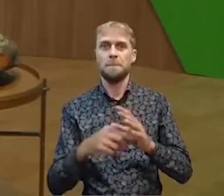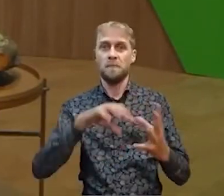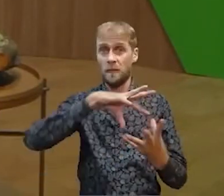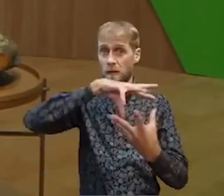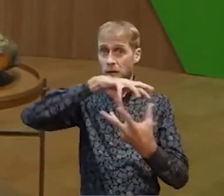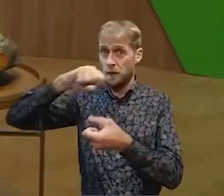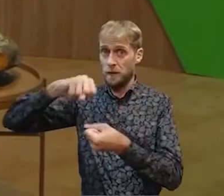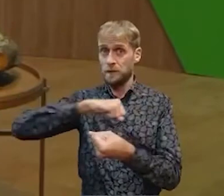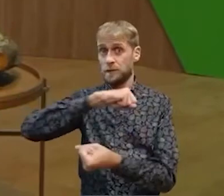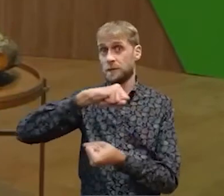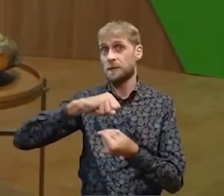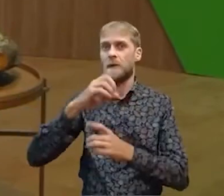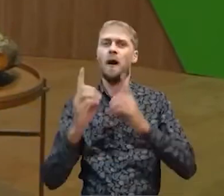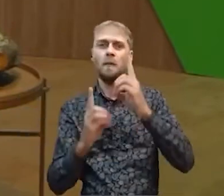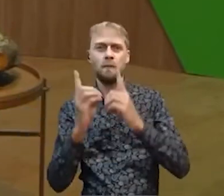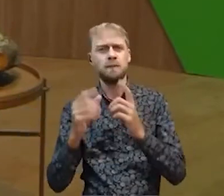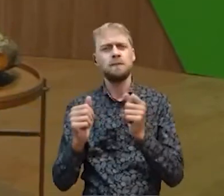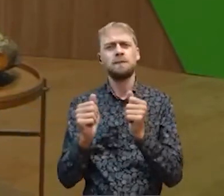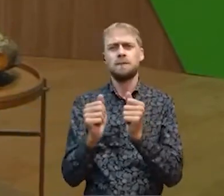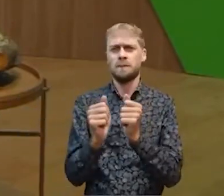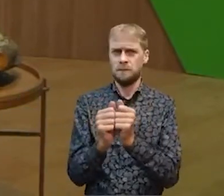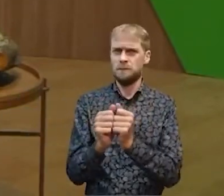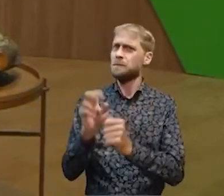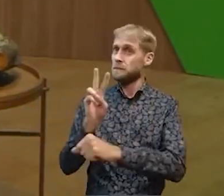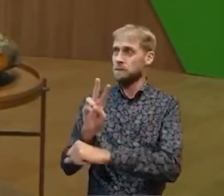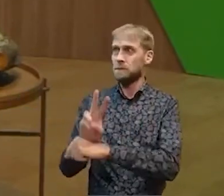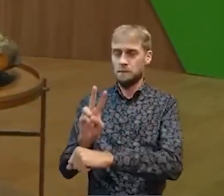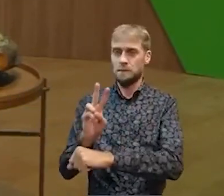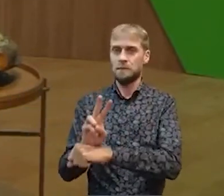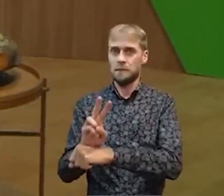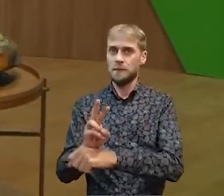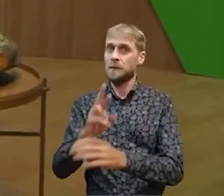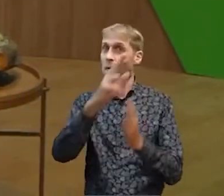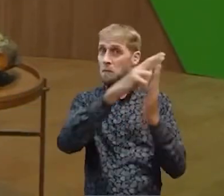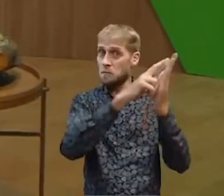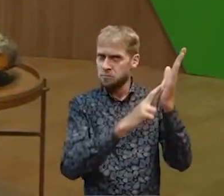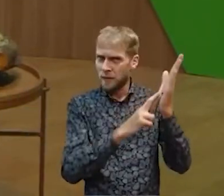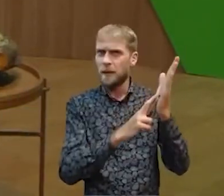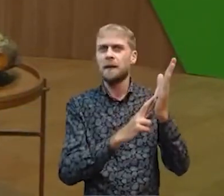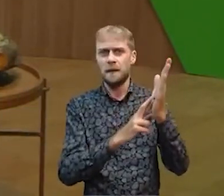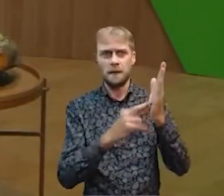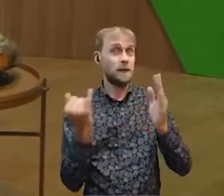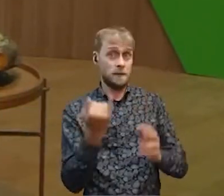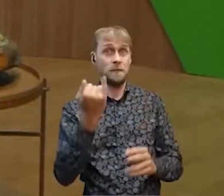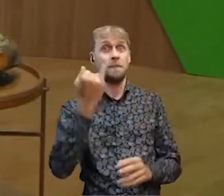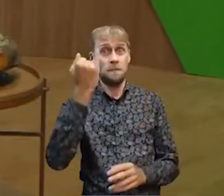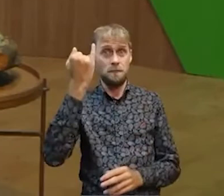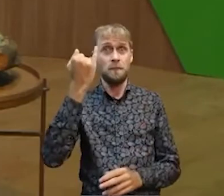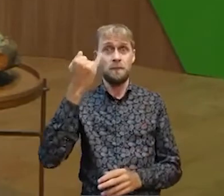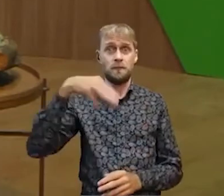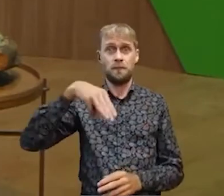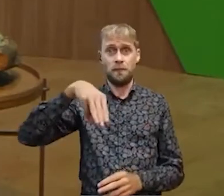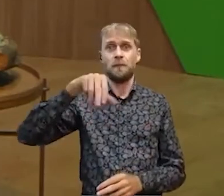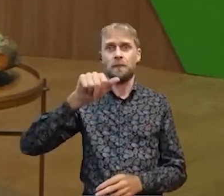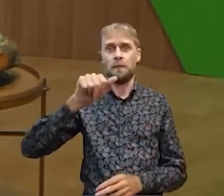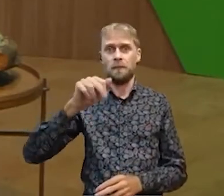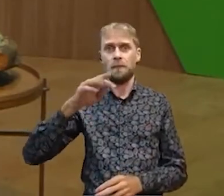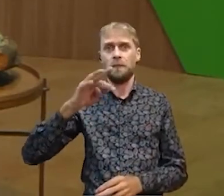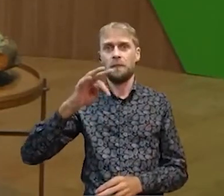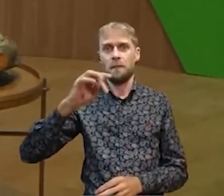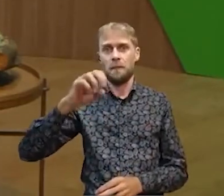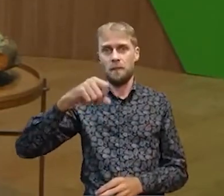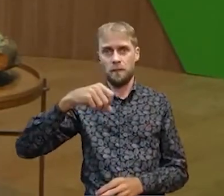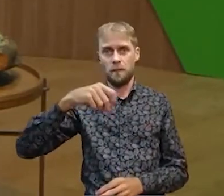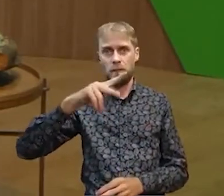que a produção aliada à preservação é uma regra geral no Mato Piba, nos dá o conforto